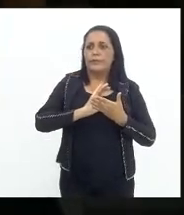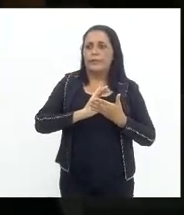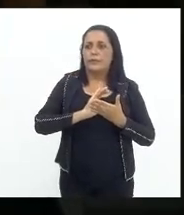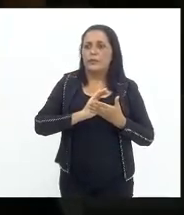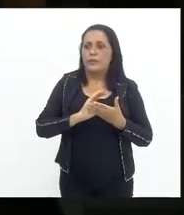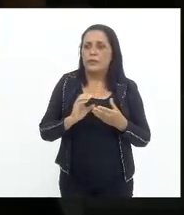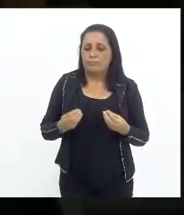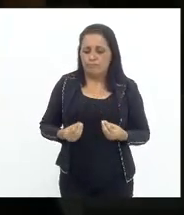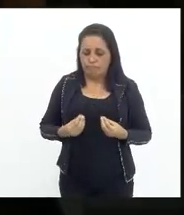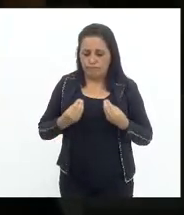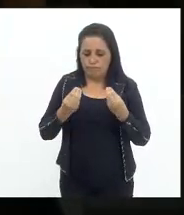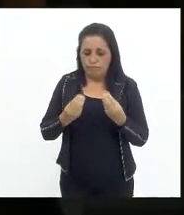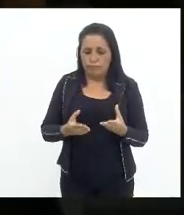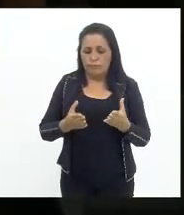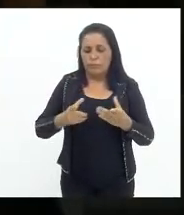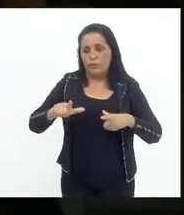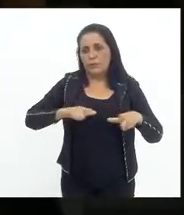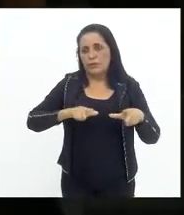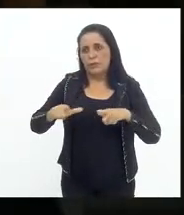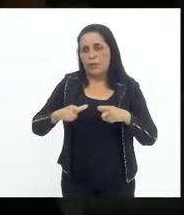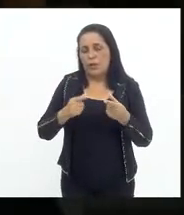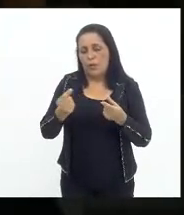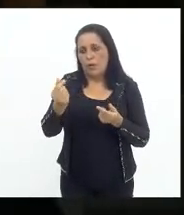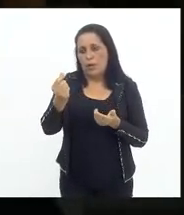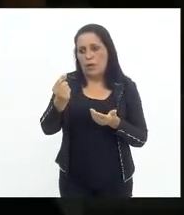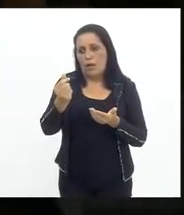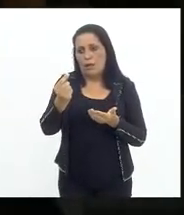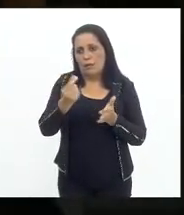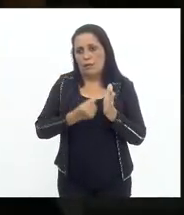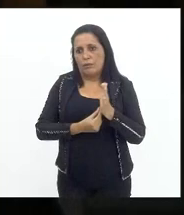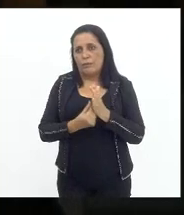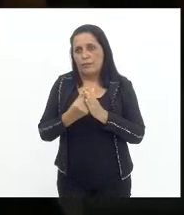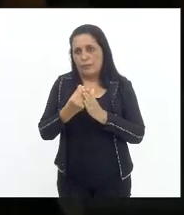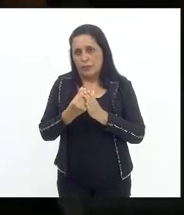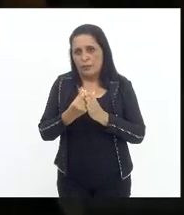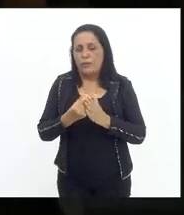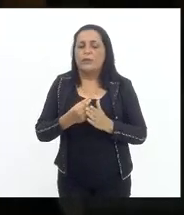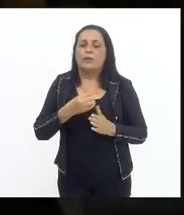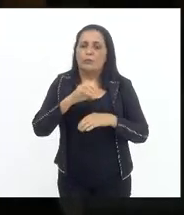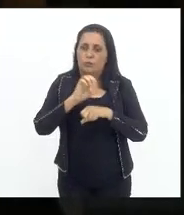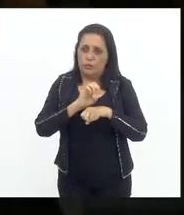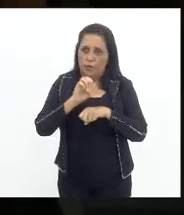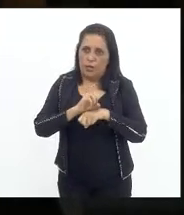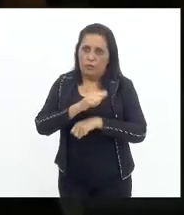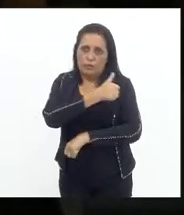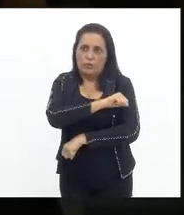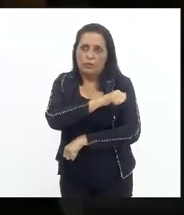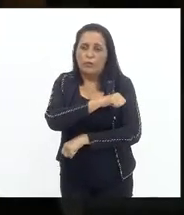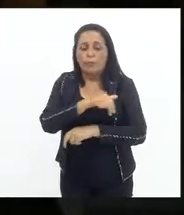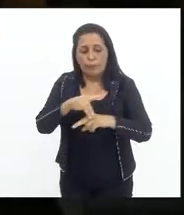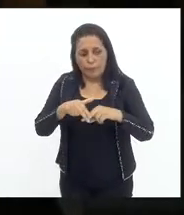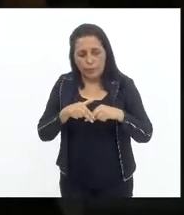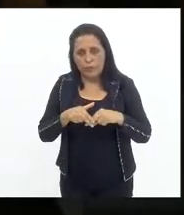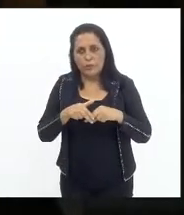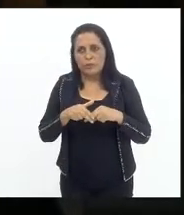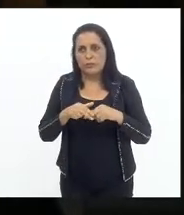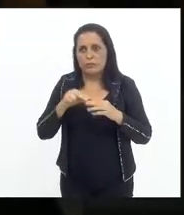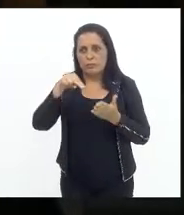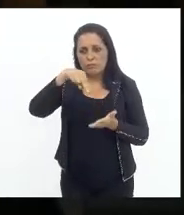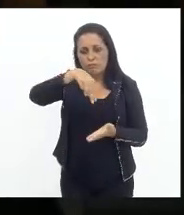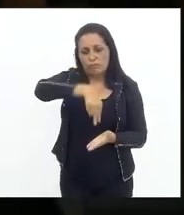mais emprego e renda para o nosso Estado. Por isso, fiz questão de assumir aqui o